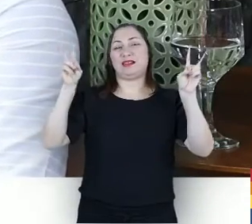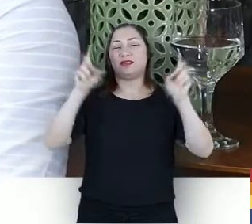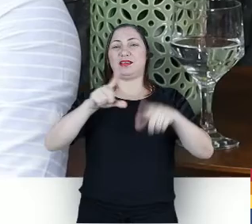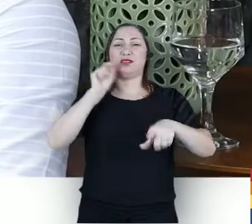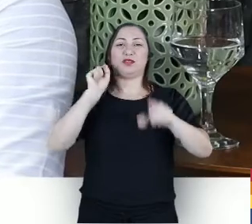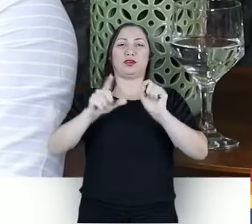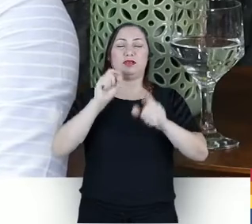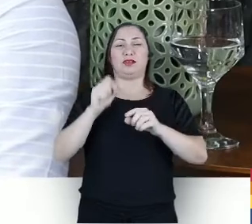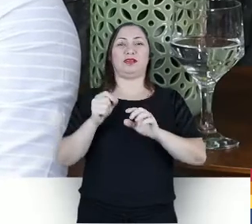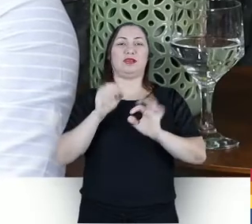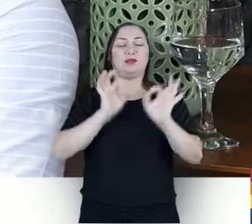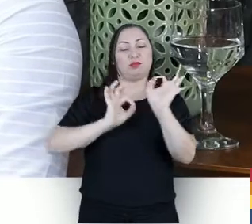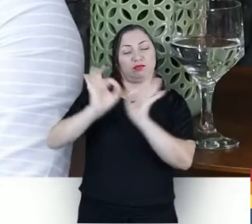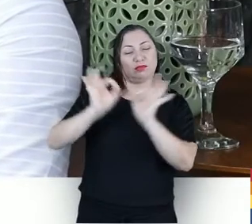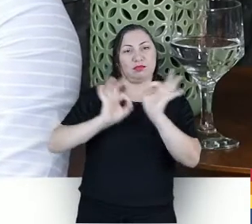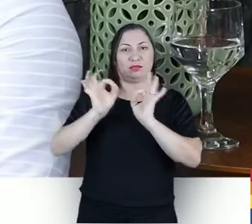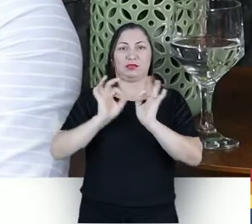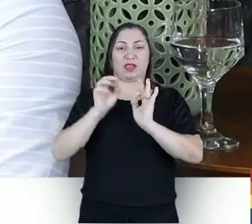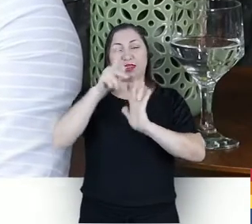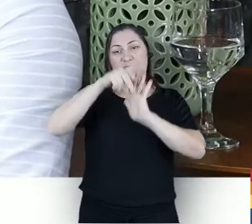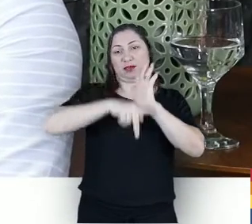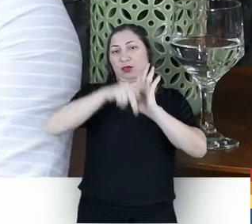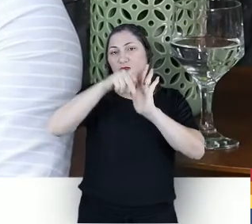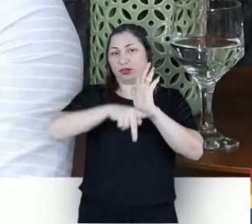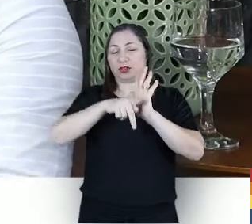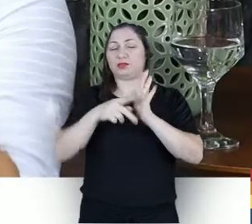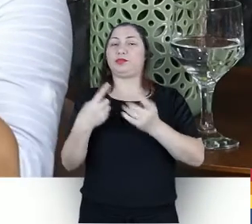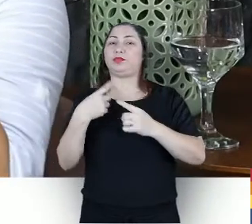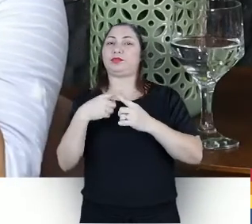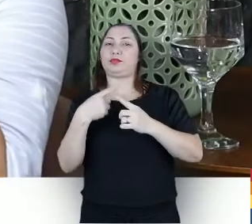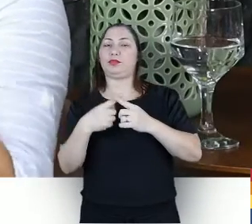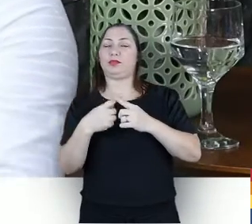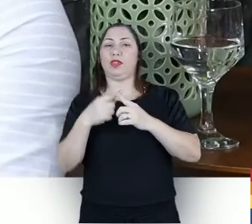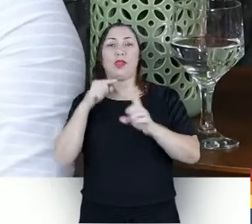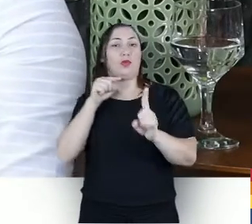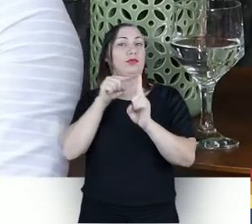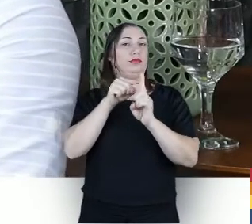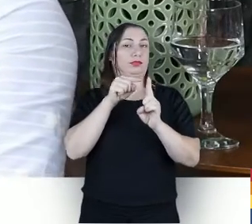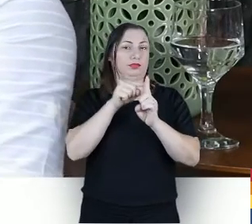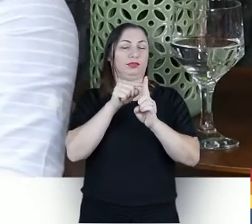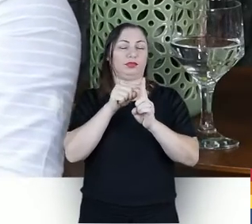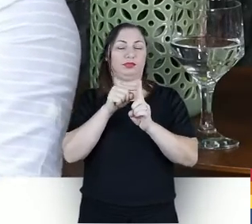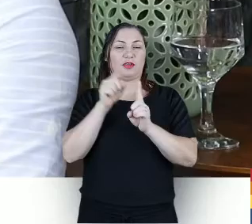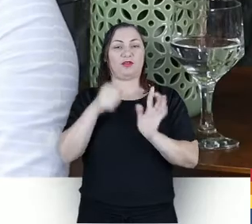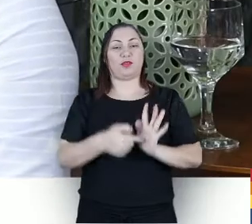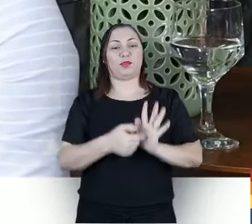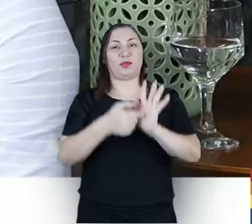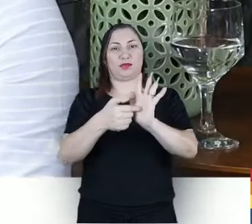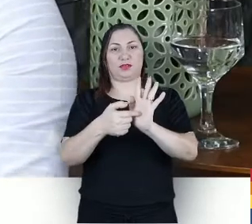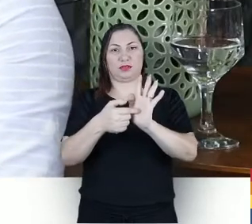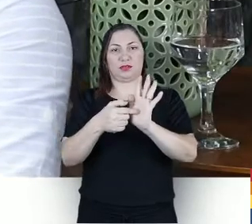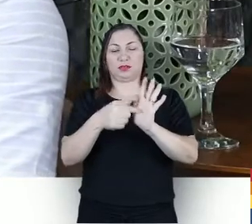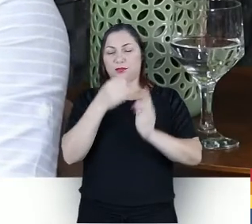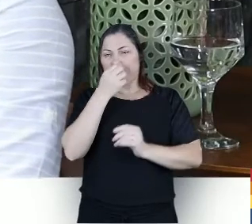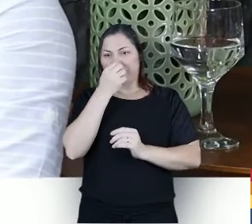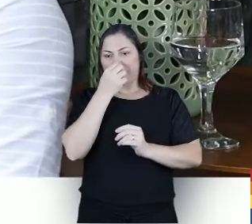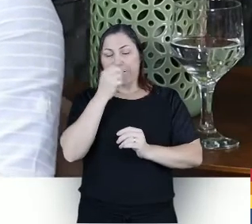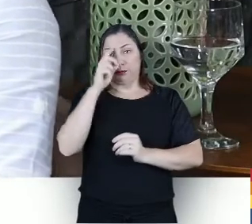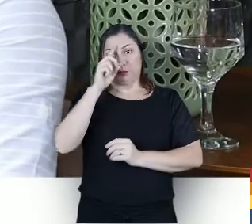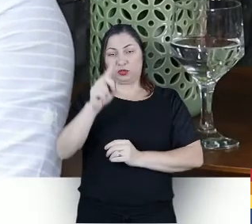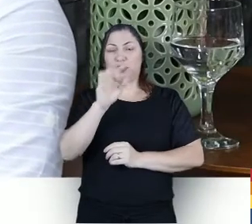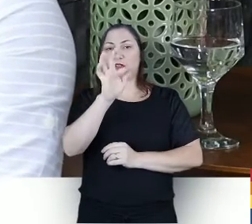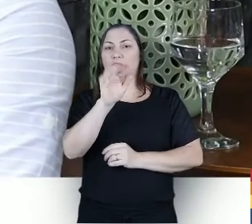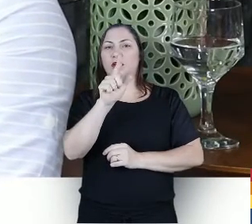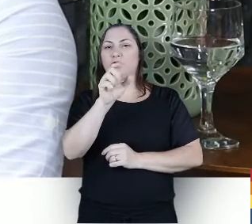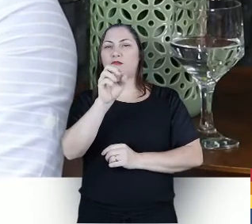foram artistas que eu trouxe para ilustrar esse trabalho. Então, a cultura popular foi uma temática escolhida para a